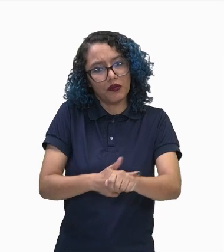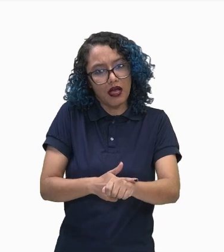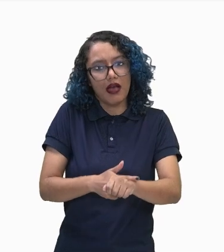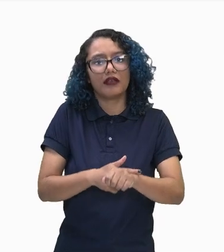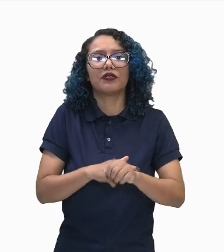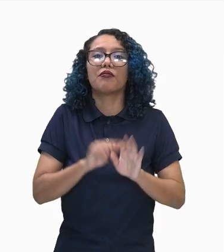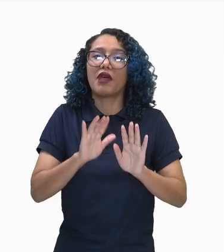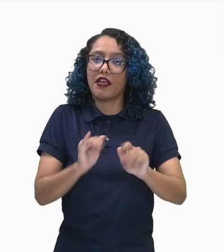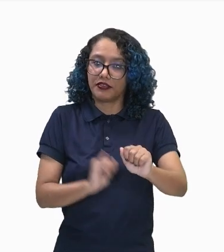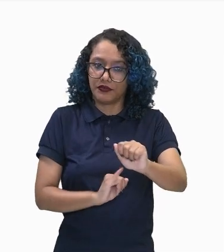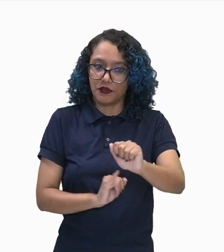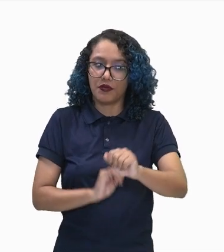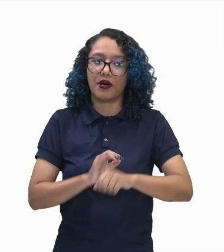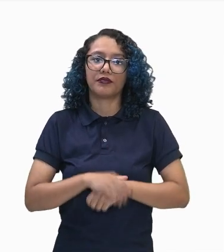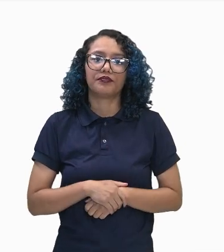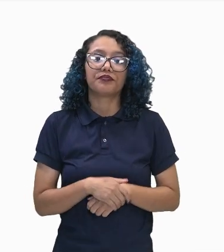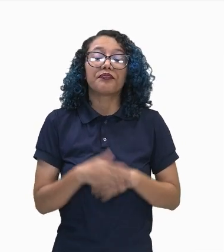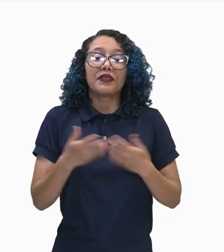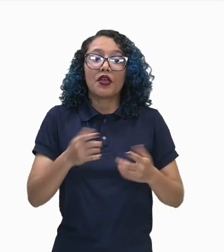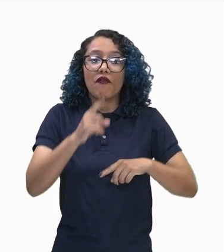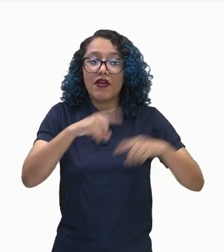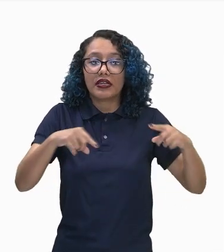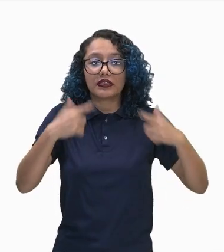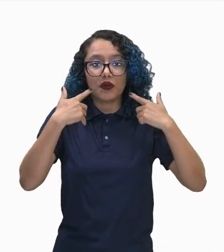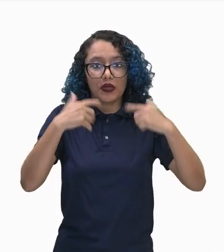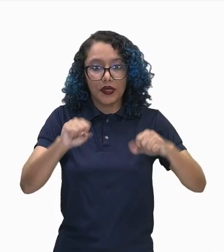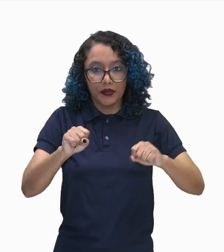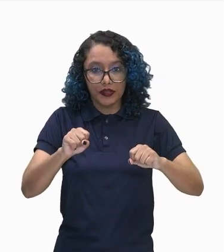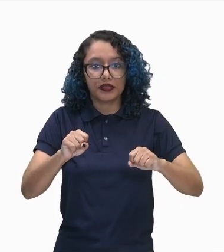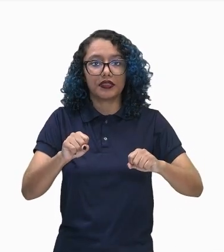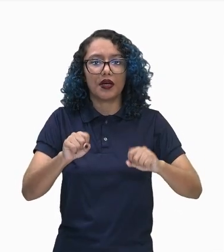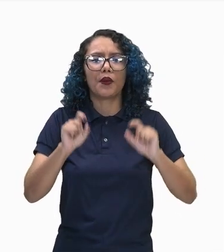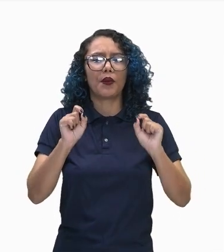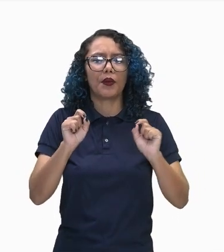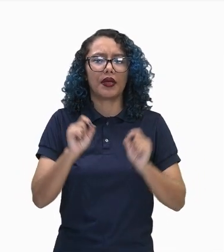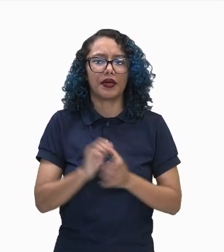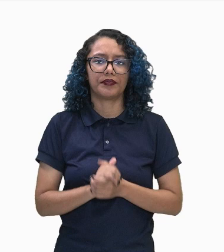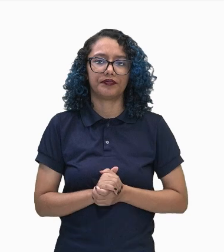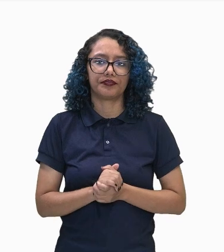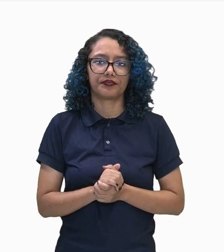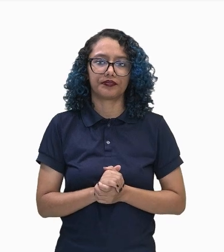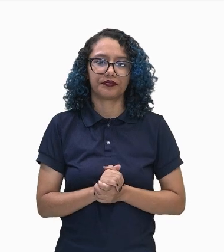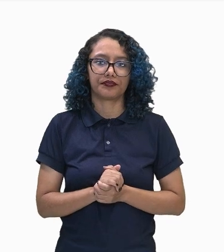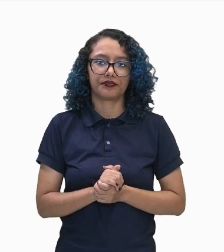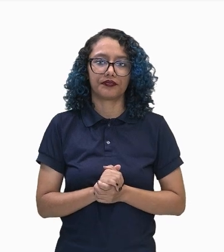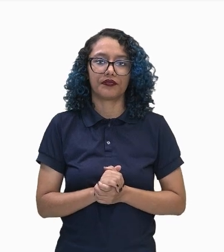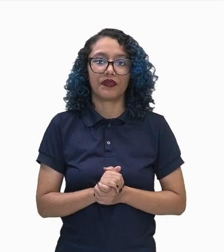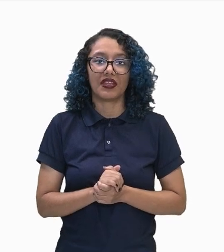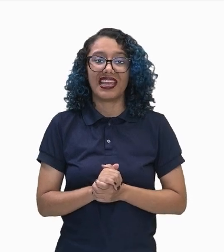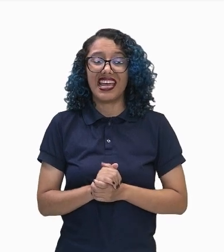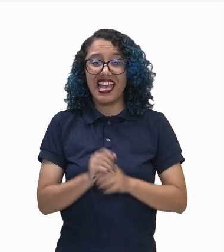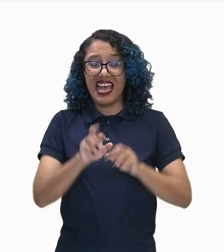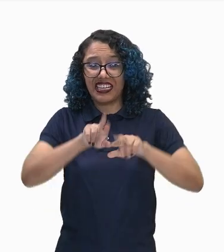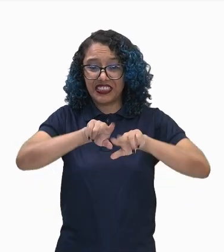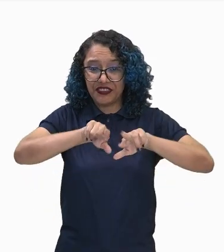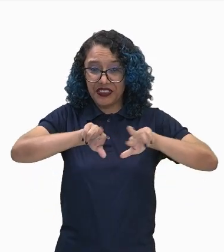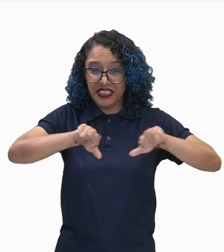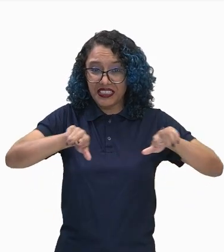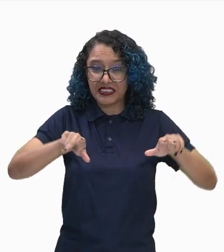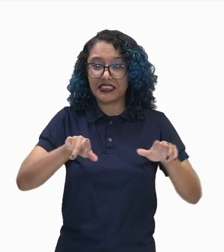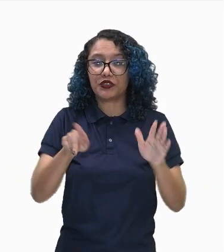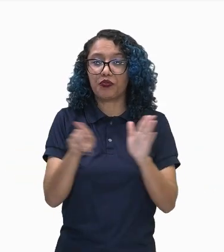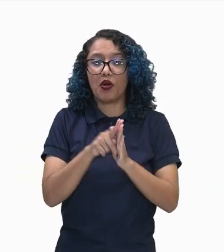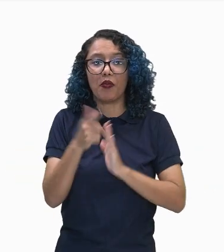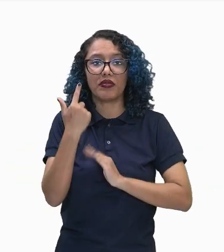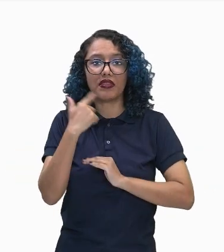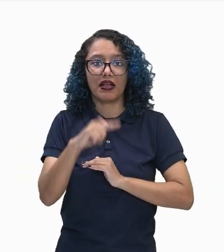variações linguísticas são de diferenças que uma língua apresenta mediante de fatores